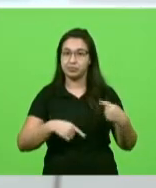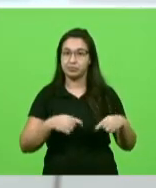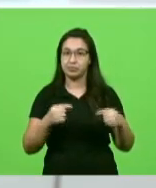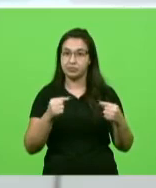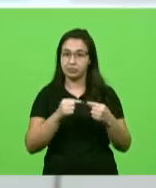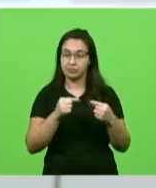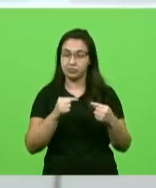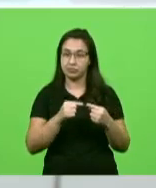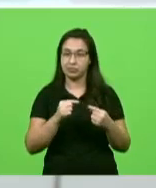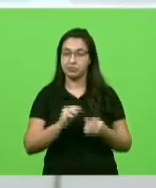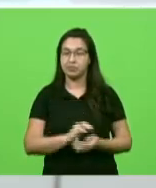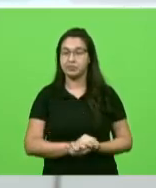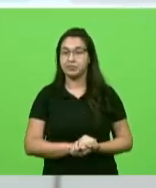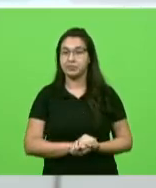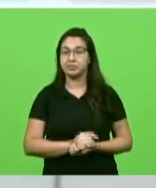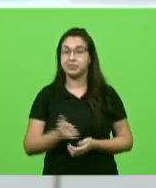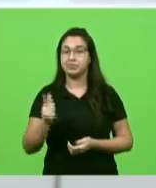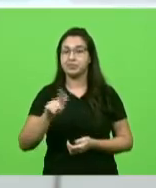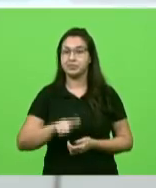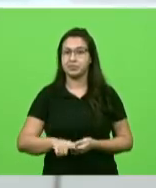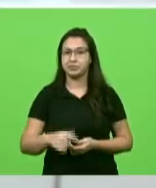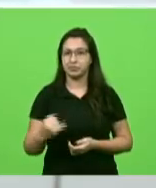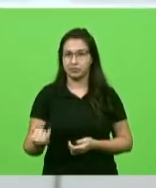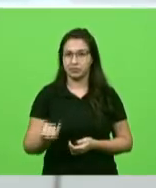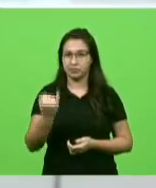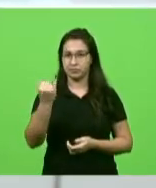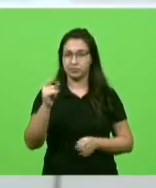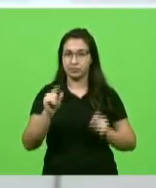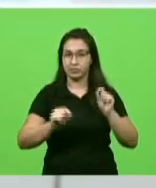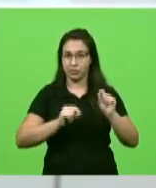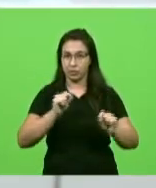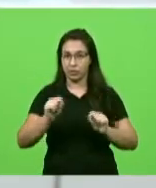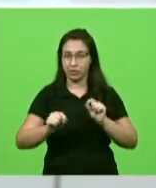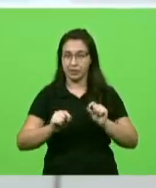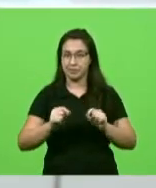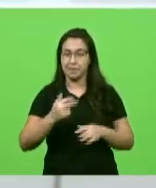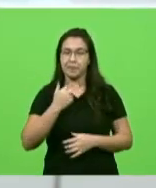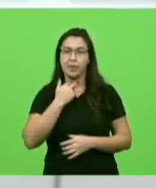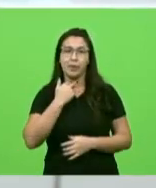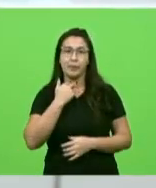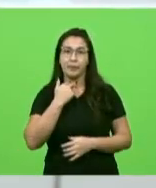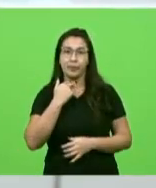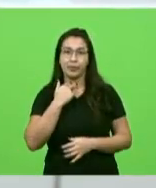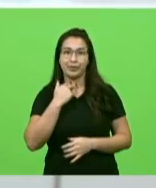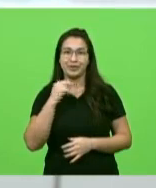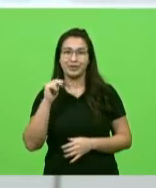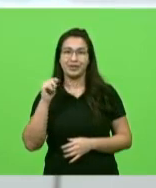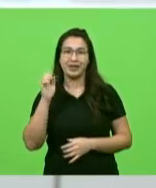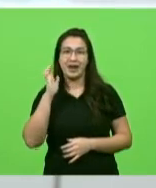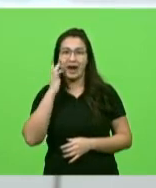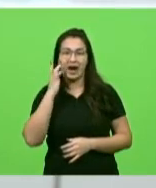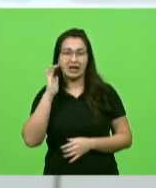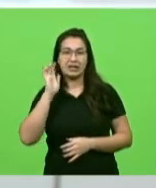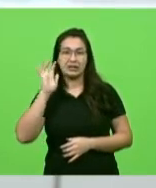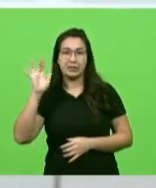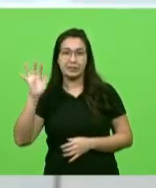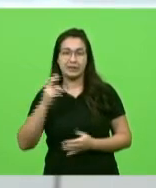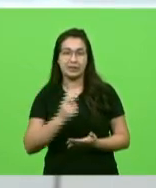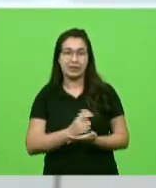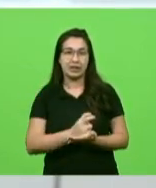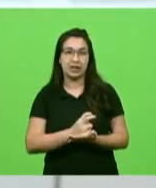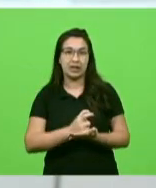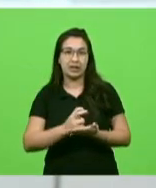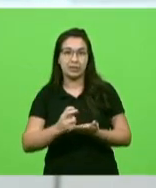importante ressaltar as não se importa todavia pensar no impeachment como círculo dentro dos